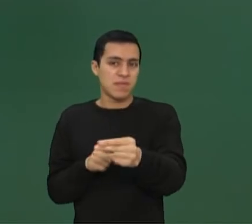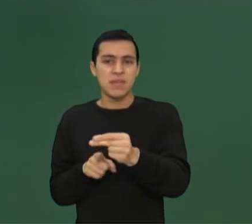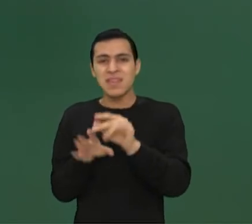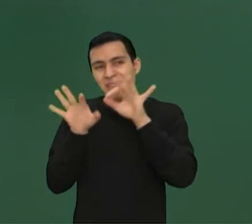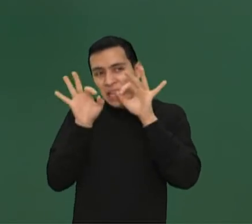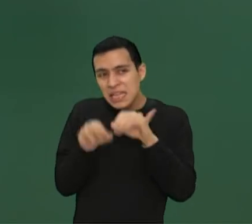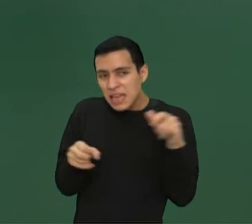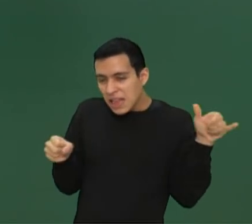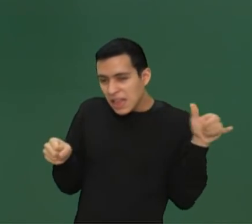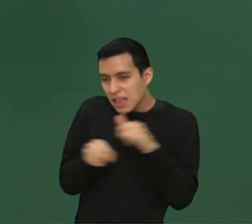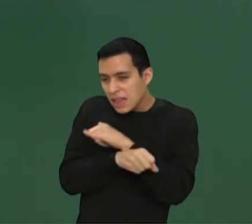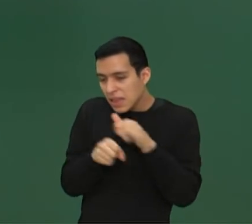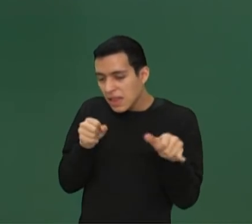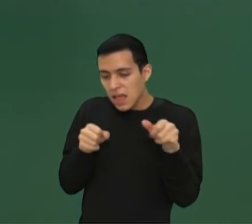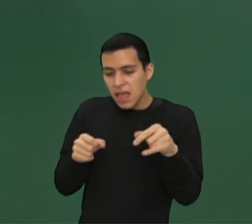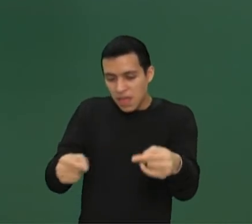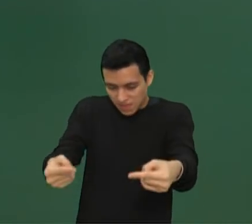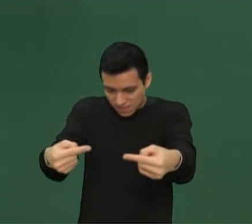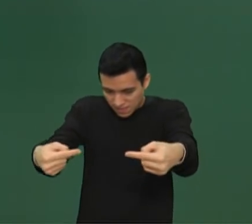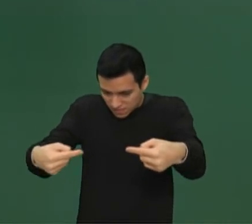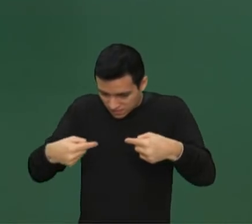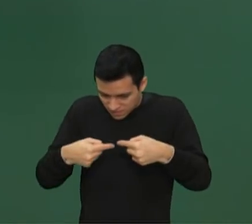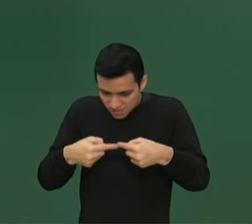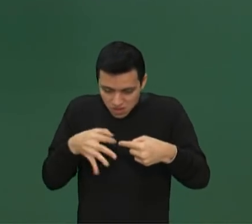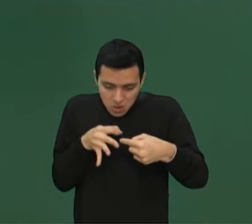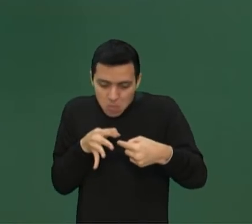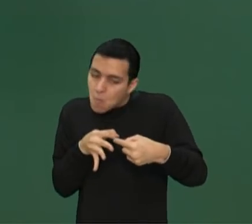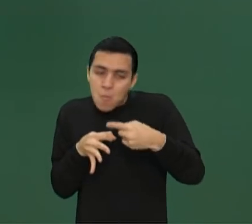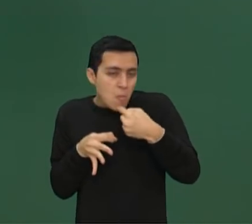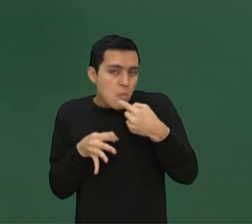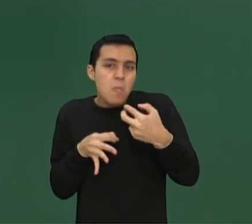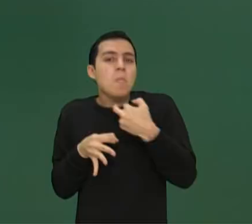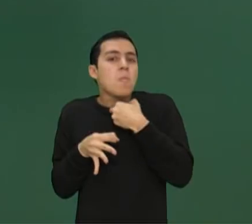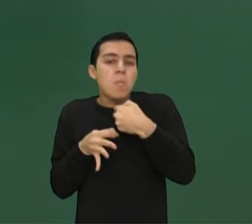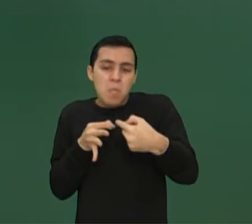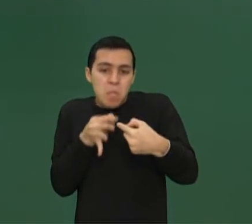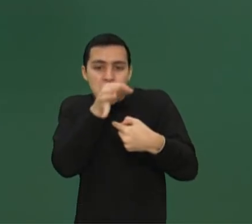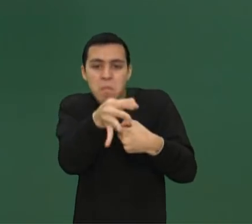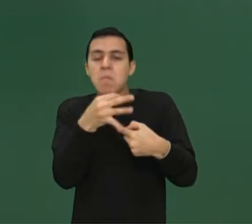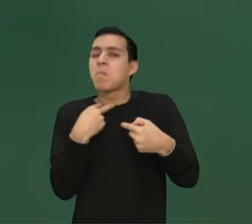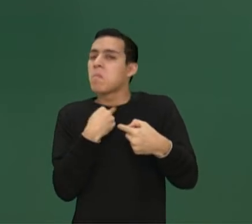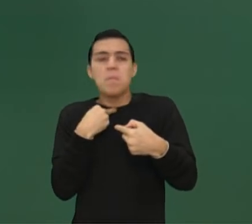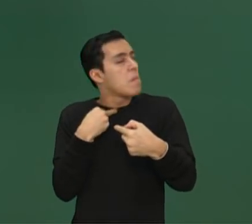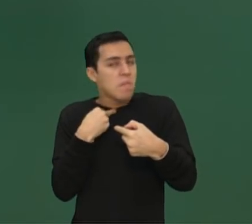ali naquela pirâmide e fazer com que ela fique presa ali e não consiga sair mais. Então, esse é o ponto principal do